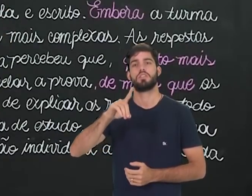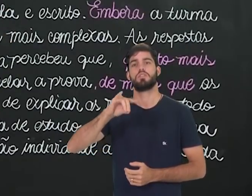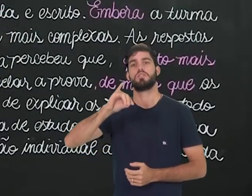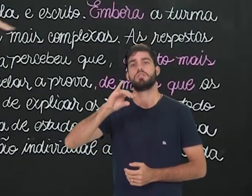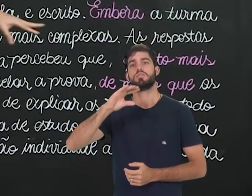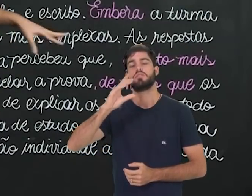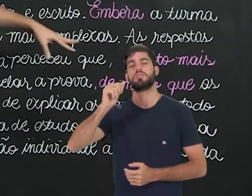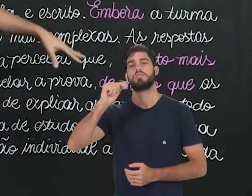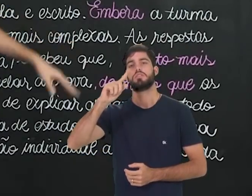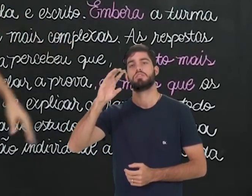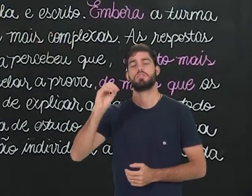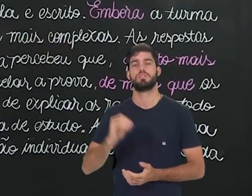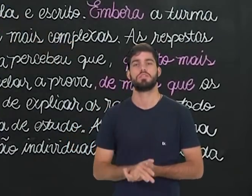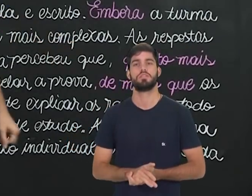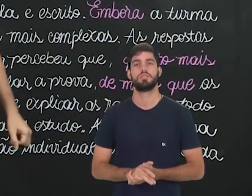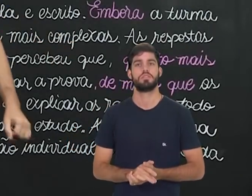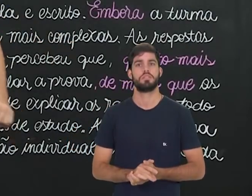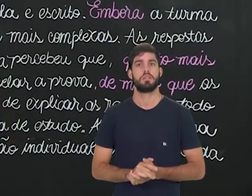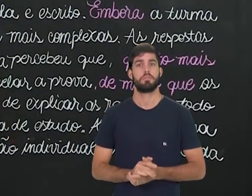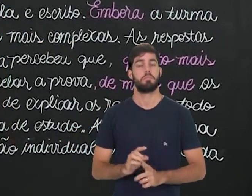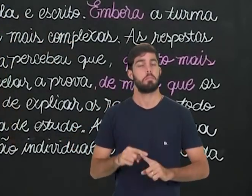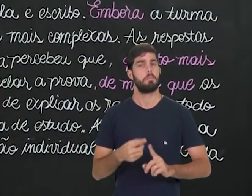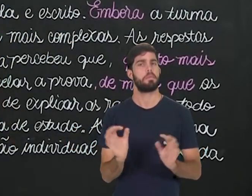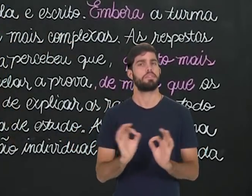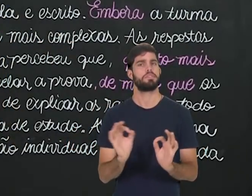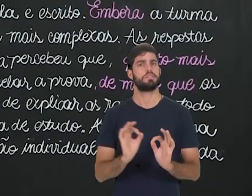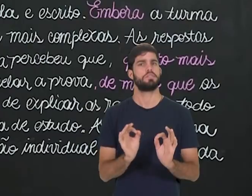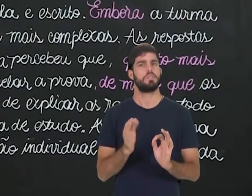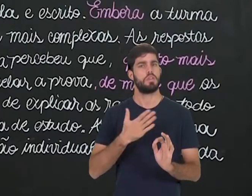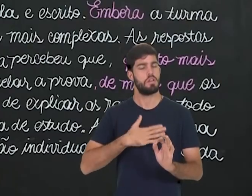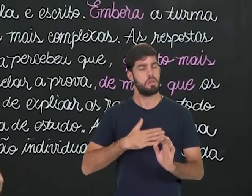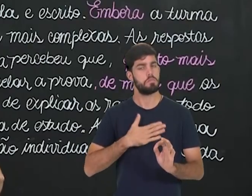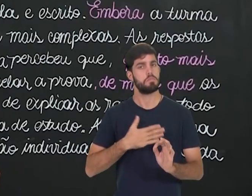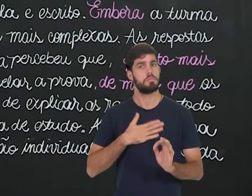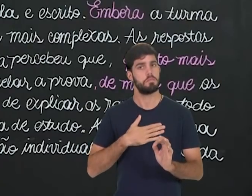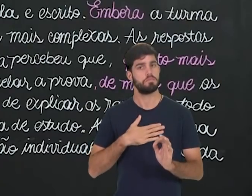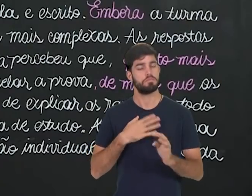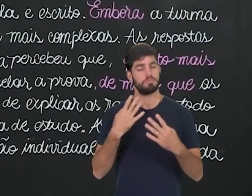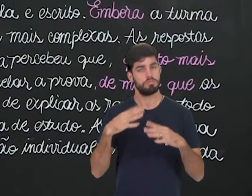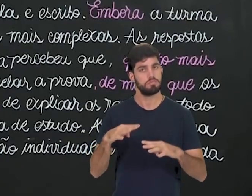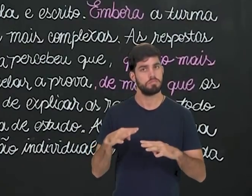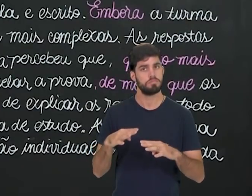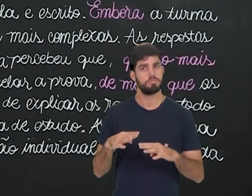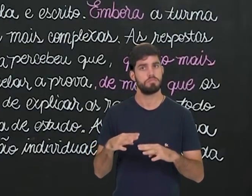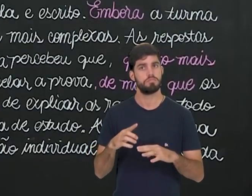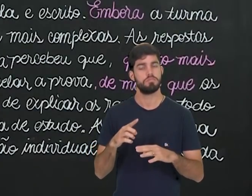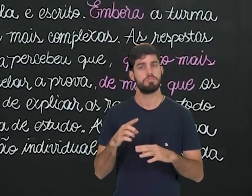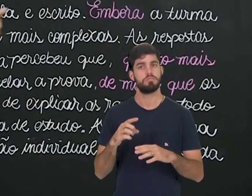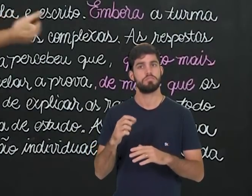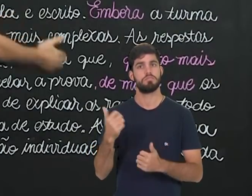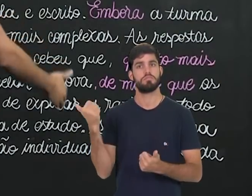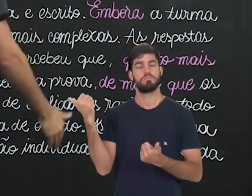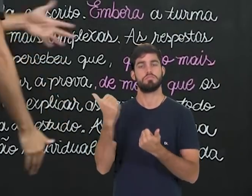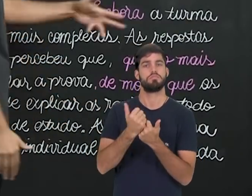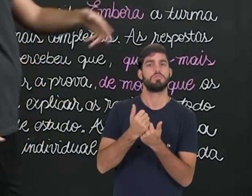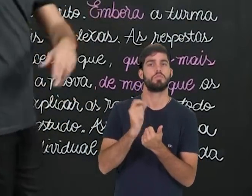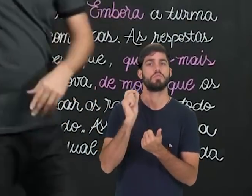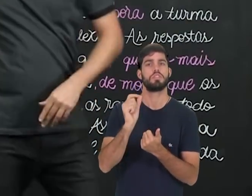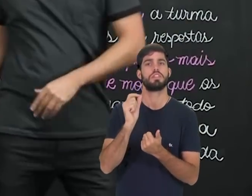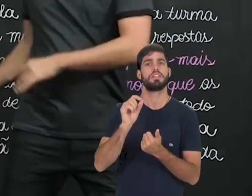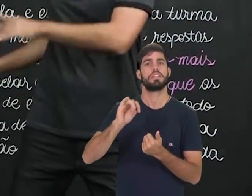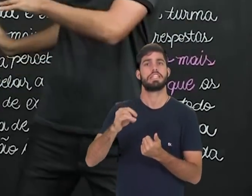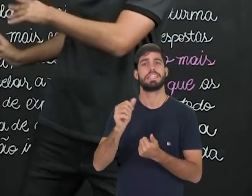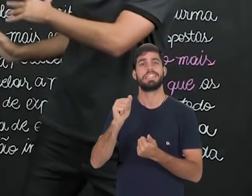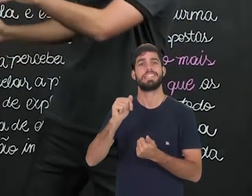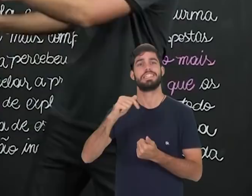oração aqui está introduzindo uma ideia de condição. Mas não é esse o caso. Perceba que eu posso substituir esse se pela expressão já que, ou visto